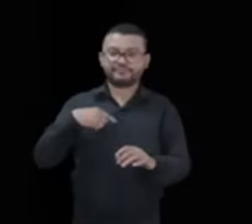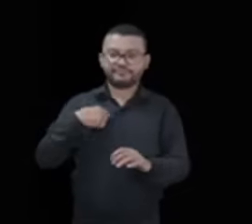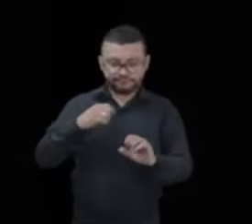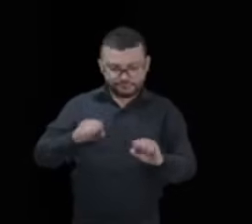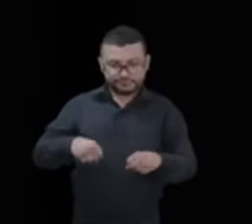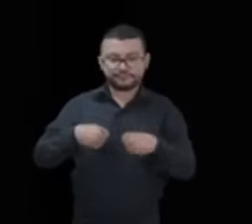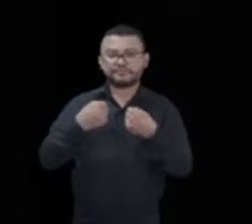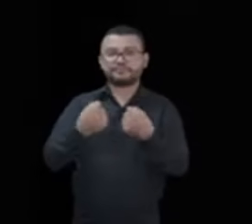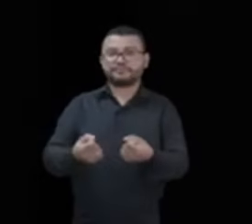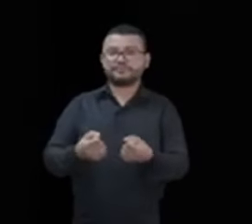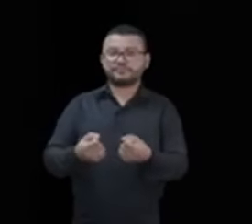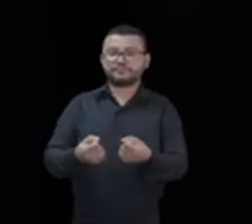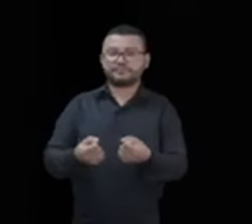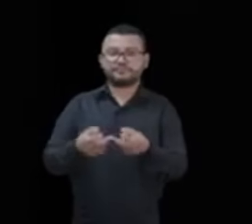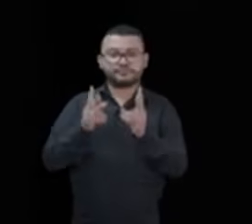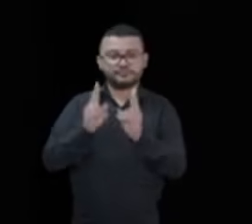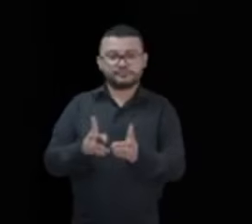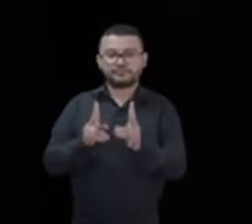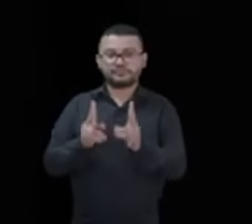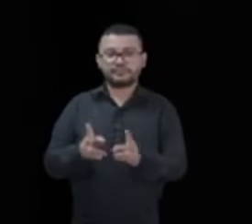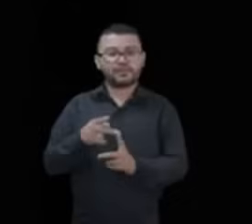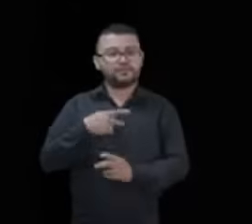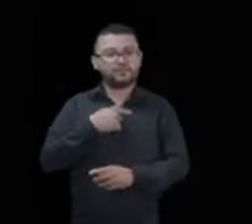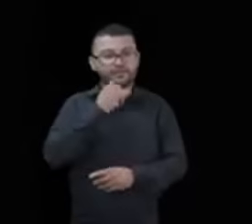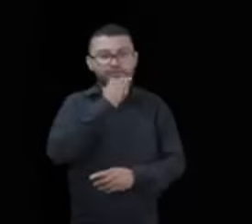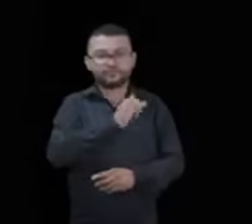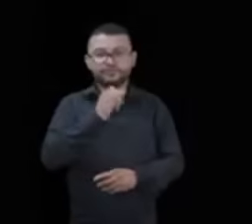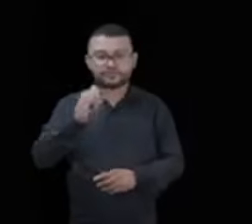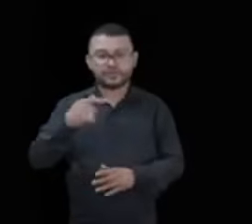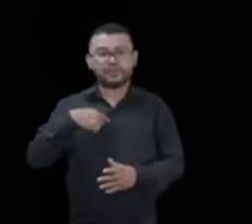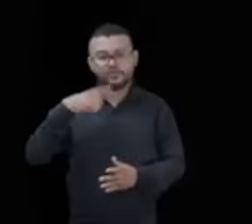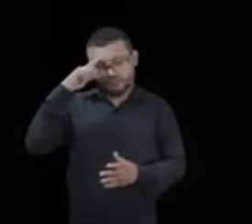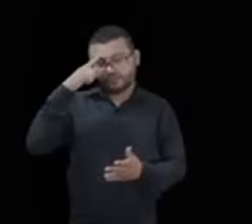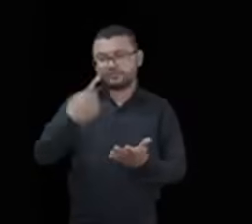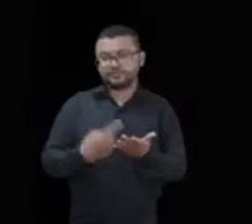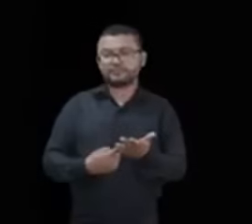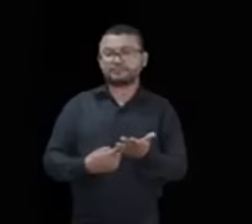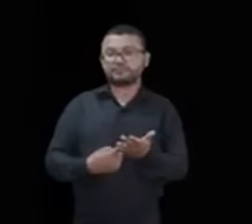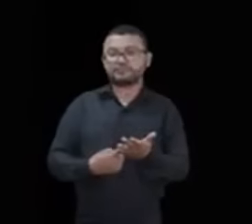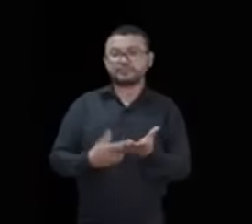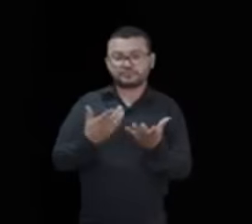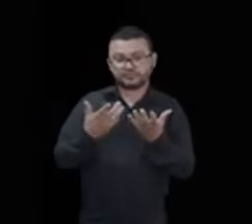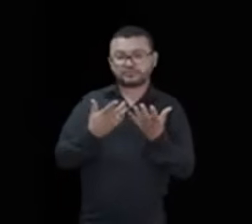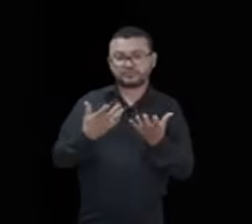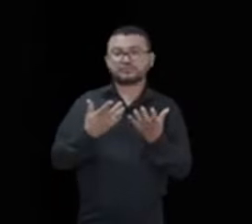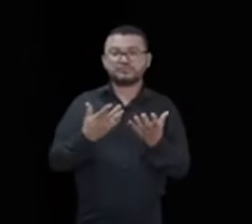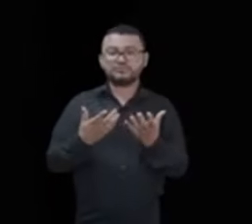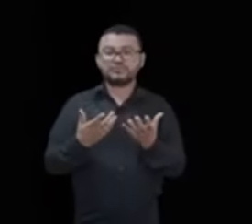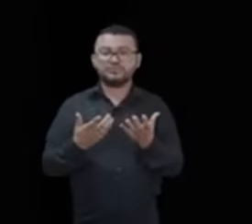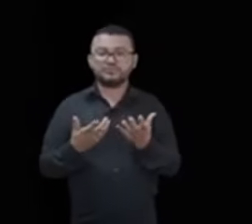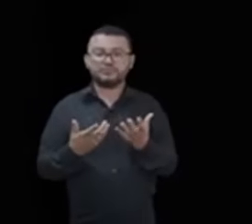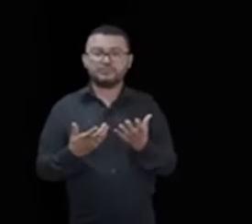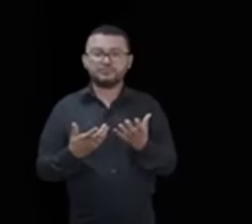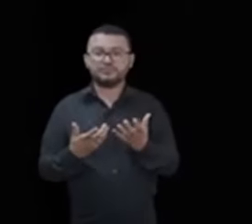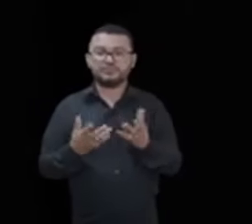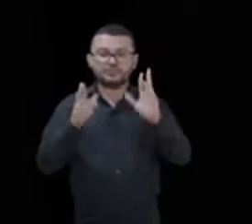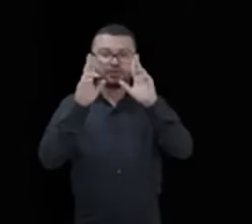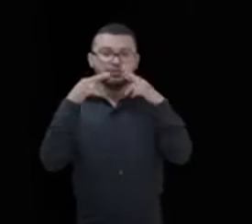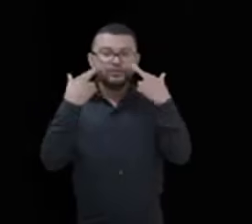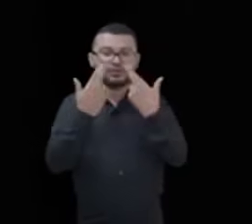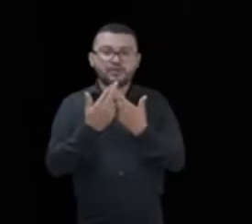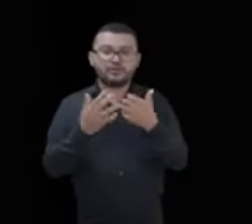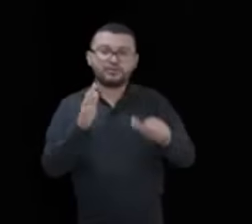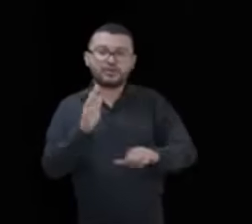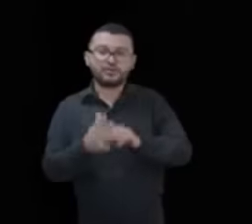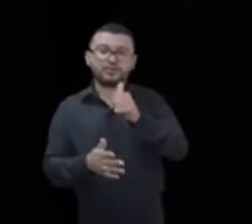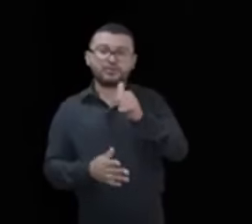vou defender, e vou dizer aqui a vocês que é um compromisso que eu assumi, e assim será. A primeira reunião que eu farei